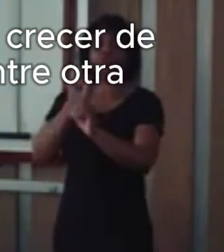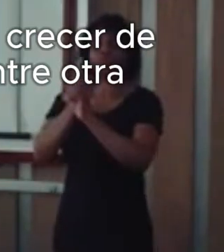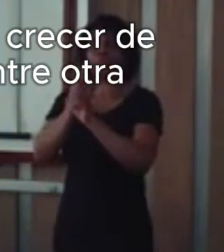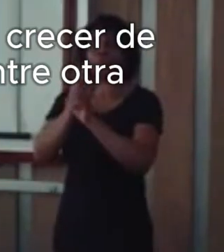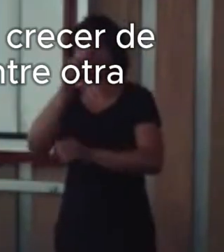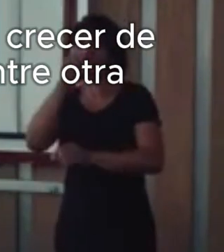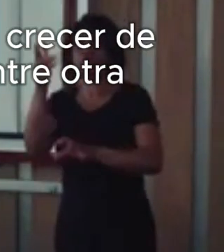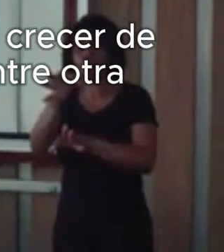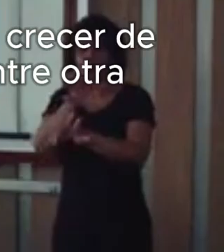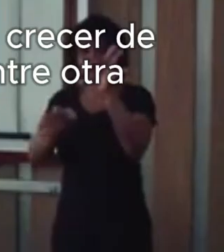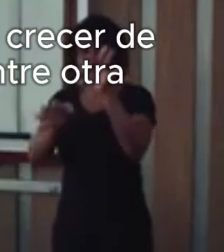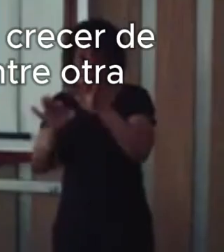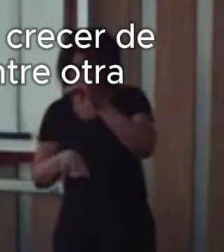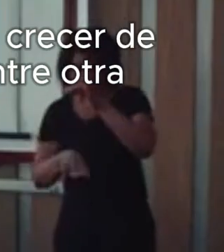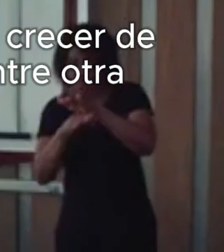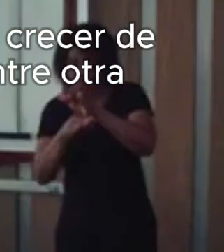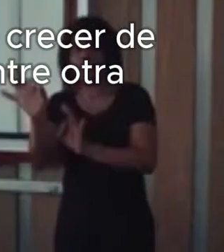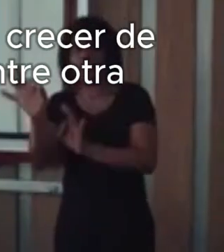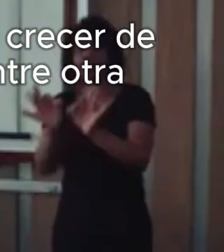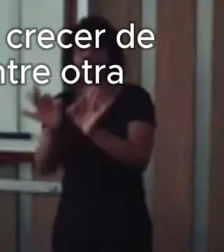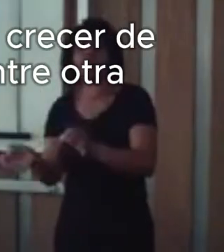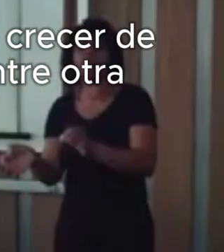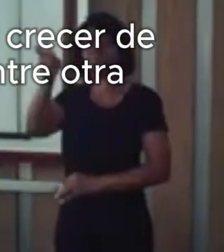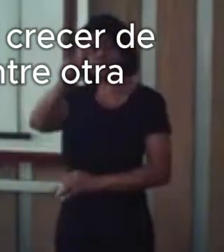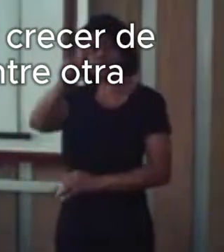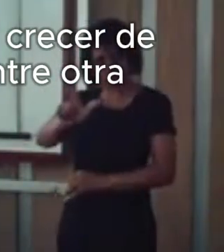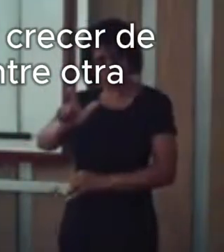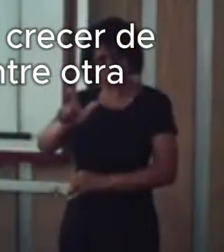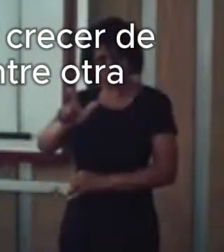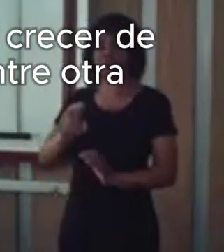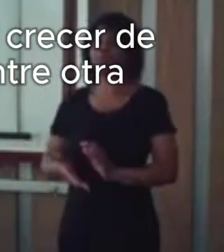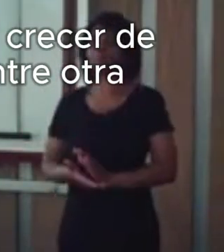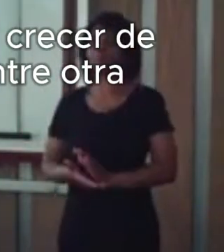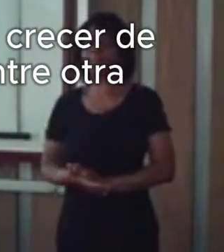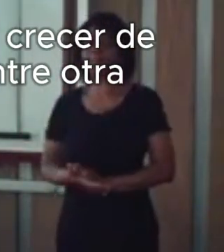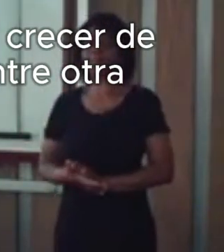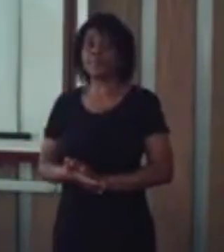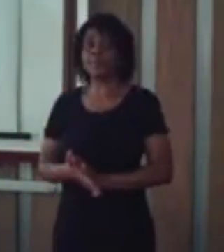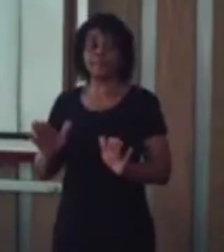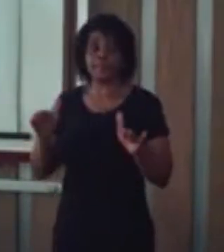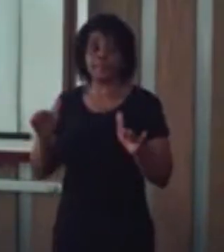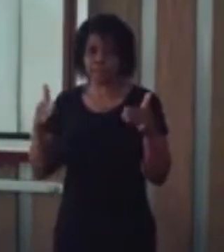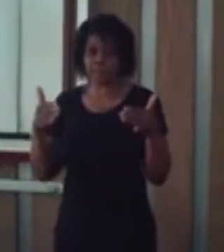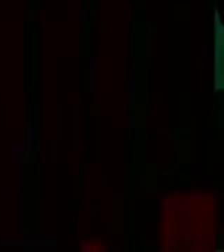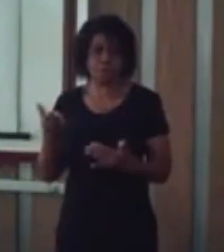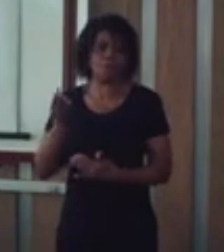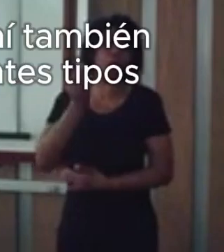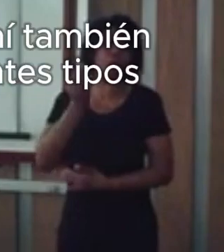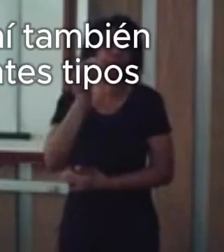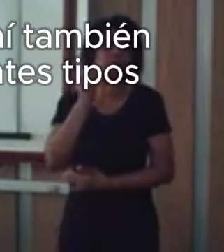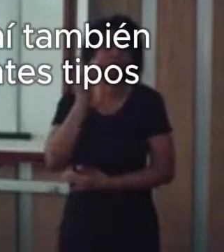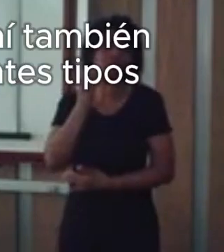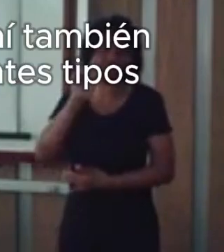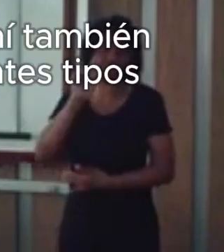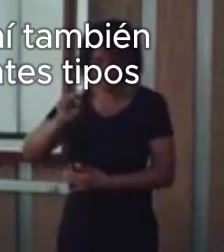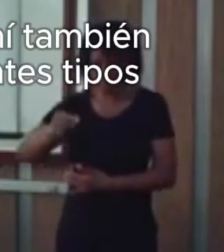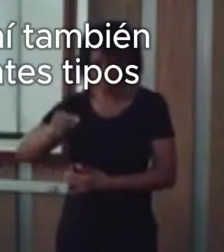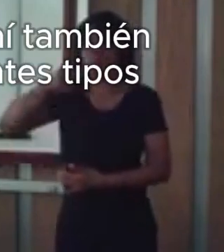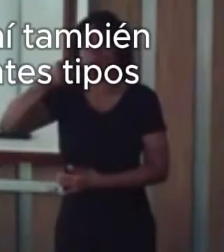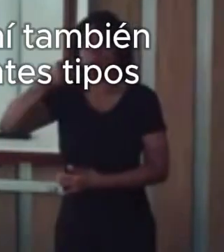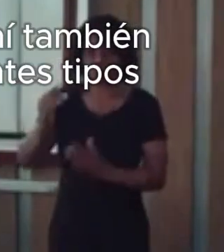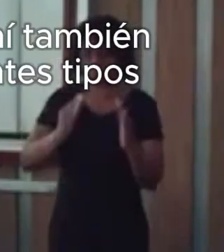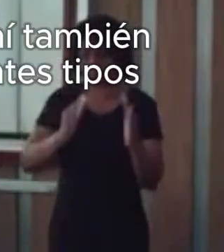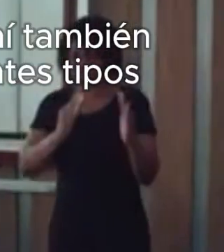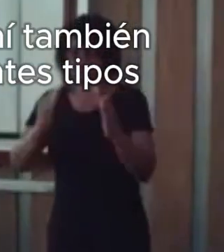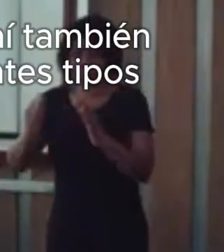outra célula embaixo para restabelecer a sinalização. Então, vamos testar, a próxima etapa, testar